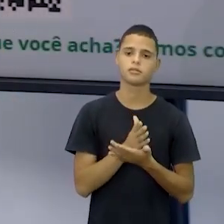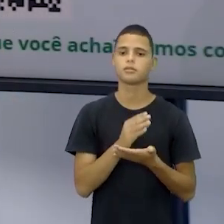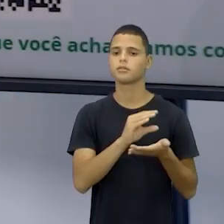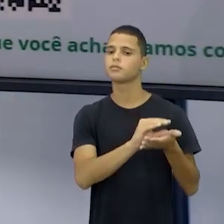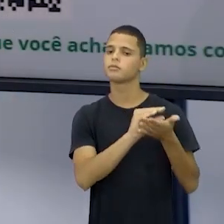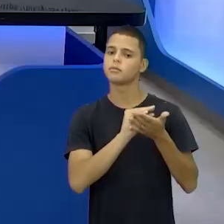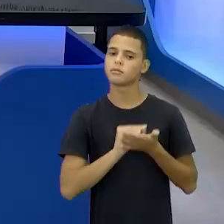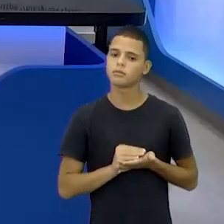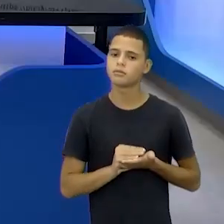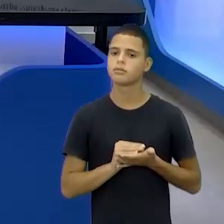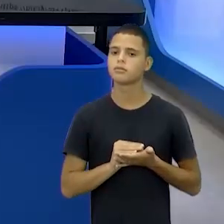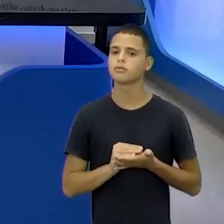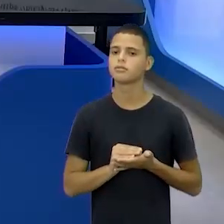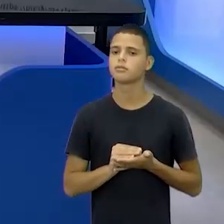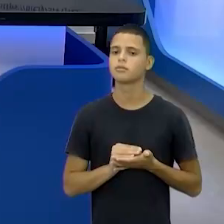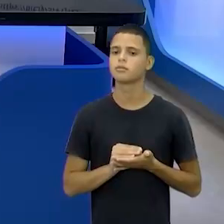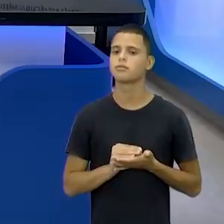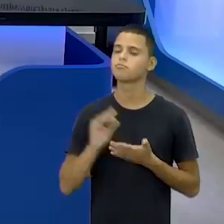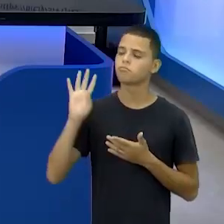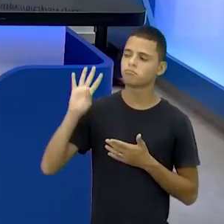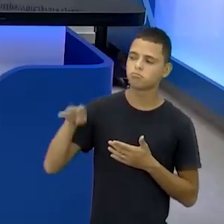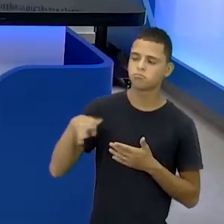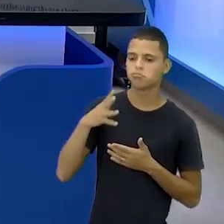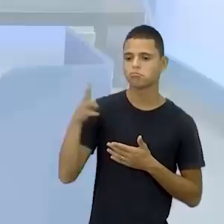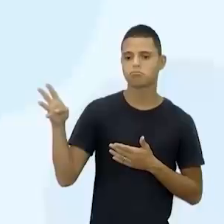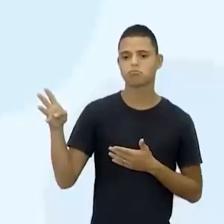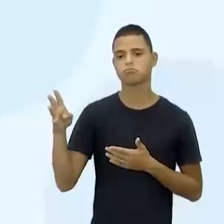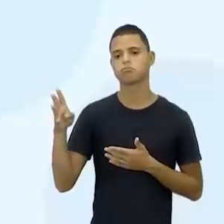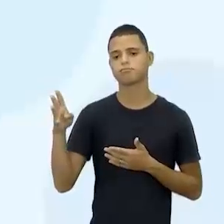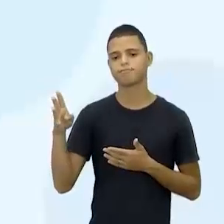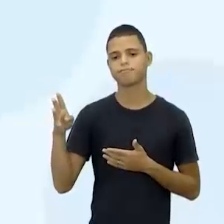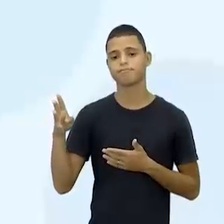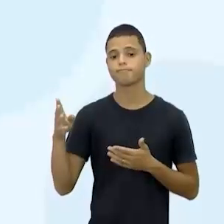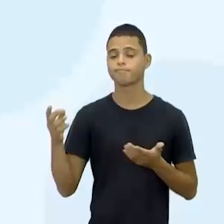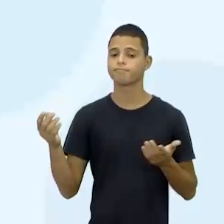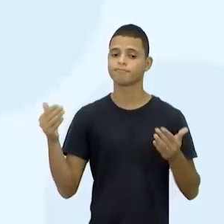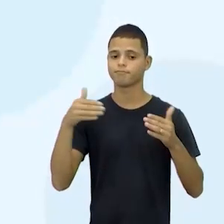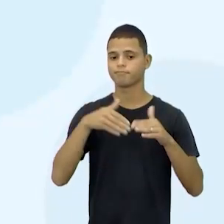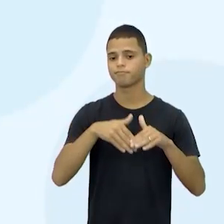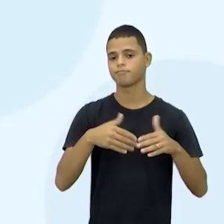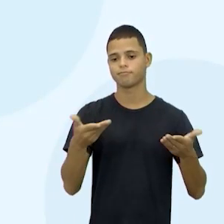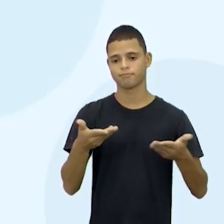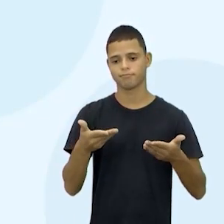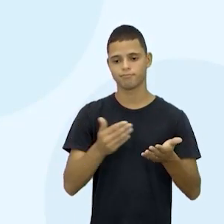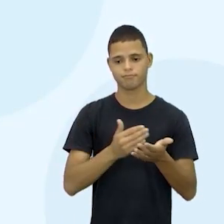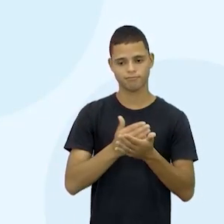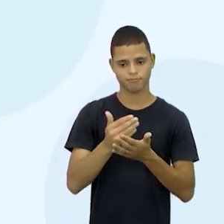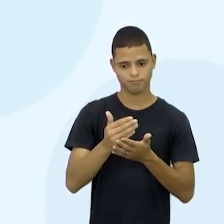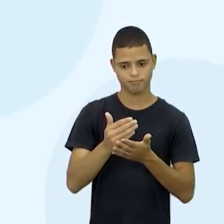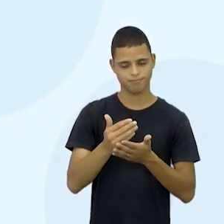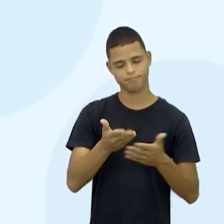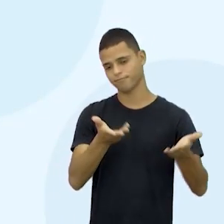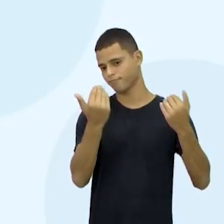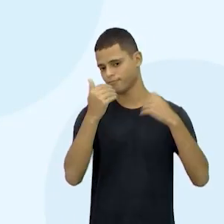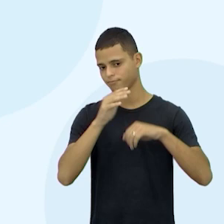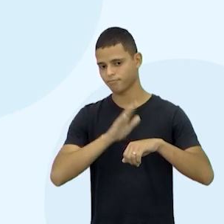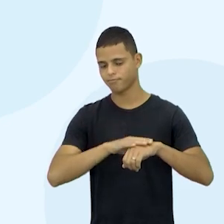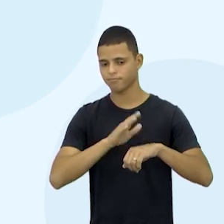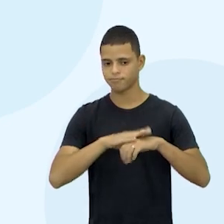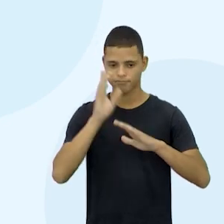empréstimo, amortização, tabela price, tabela saque. Então, chegou o momento de começar para valer o